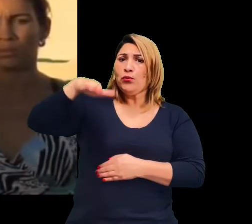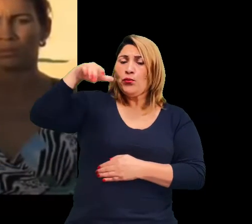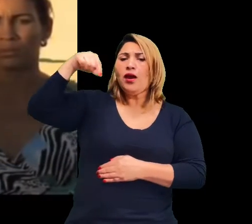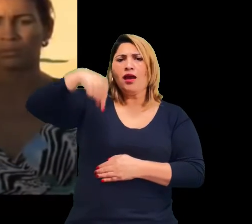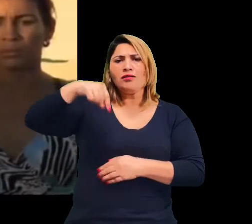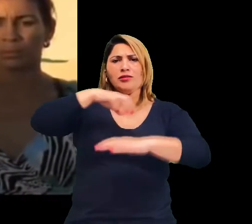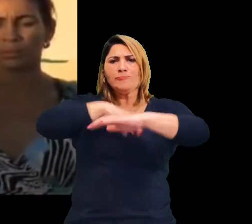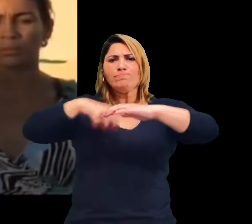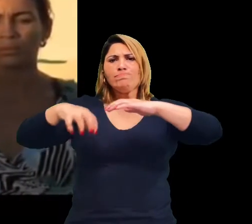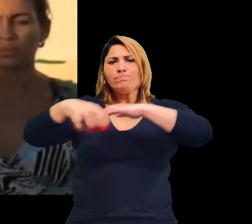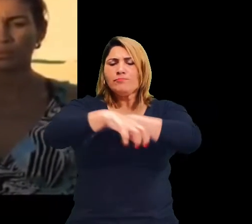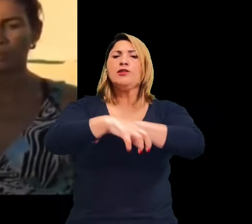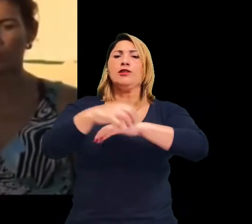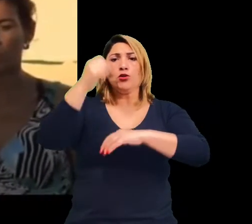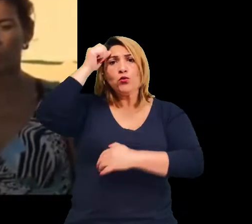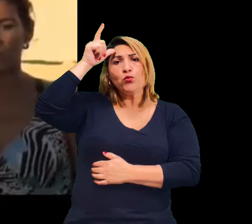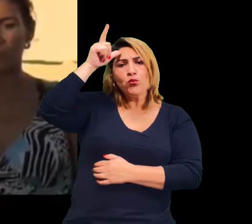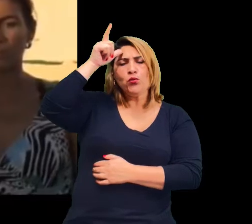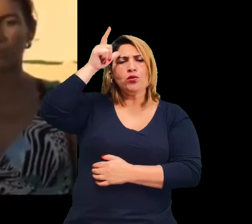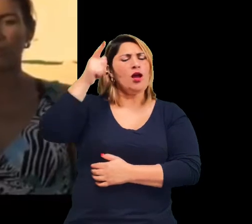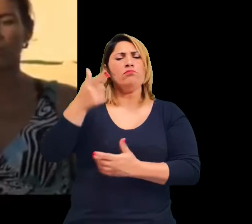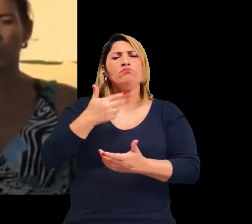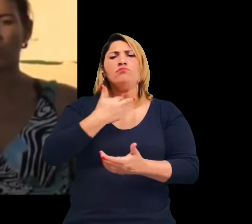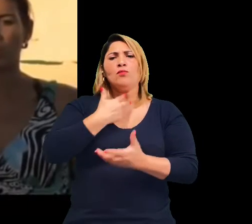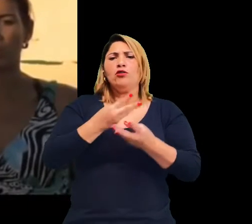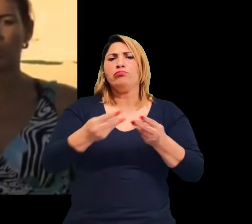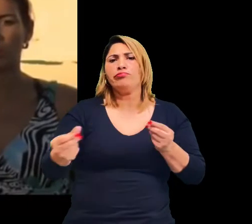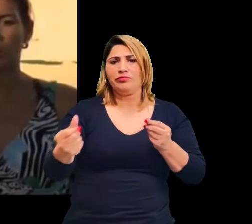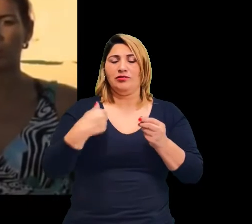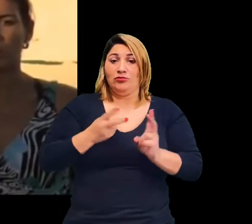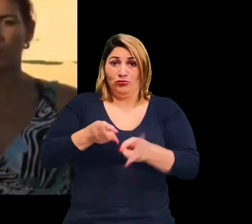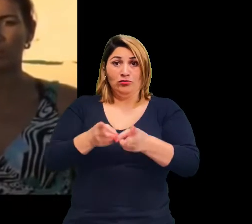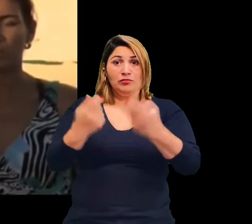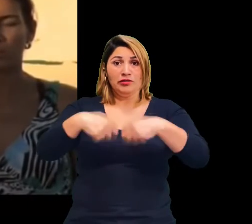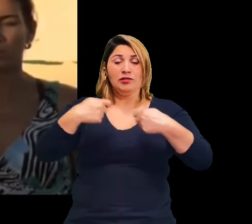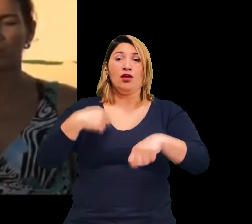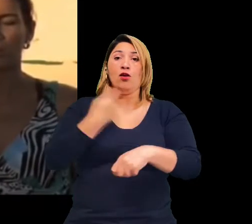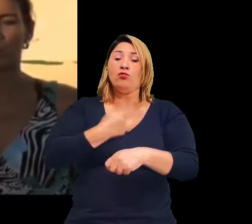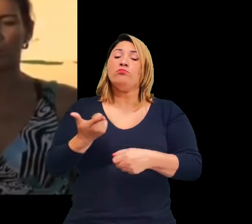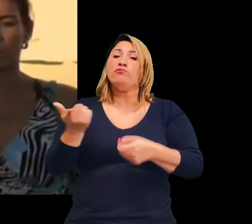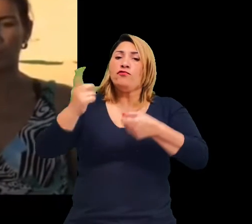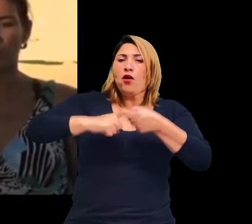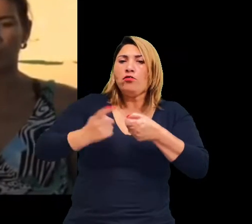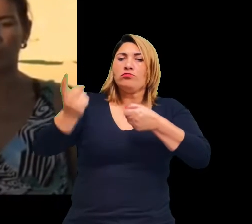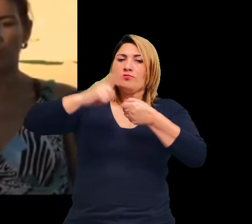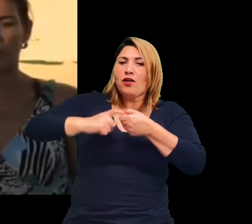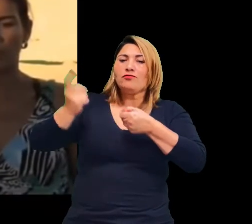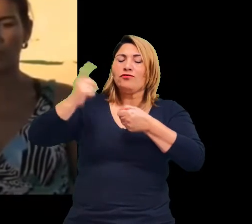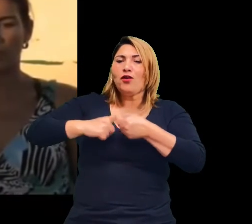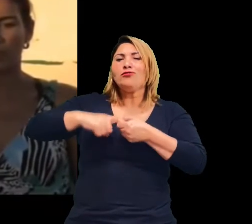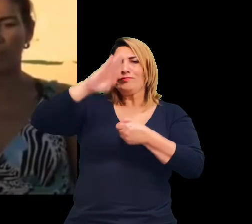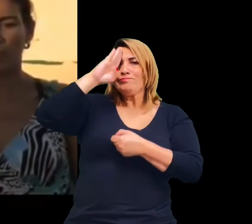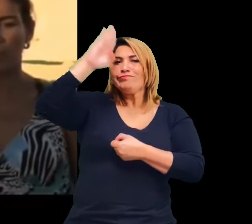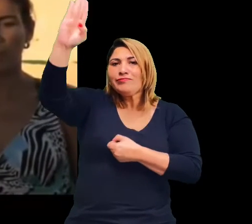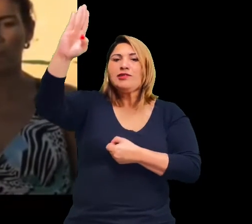que essa cultura não se acabe por aqui, né? Cada vez mais a gente venha resgatando ela, priorizando ela, dando